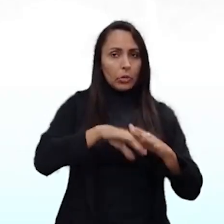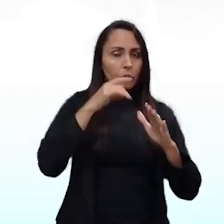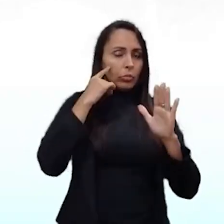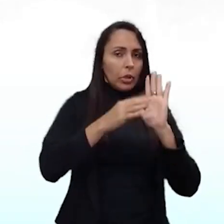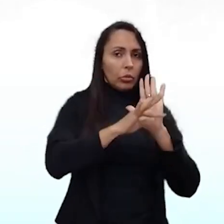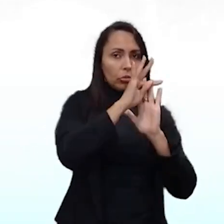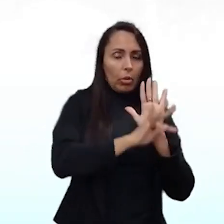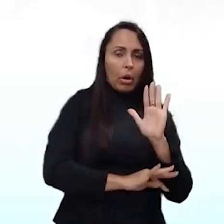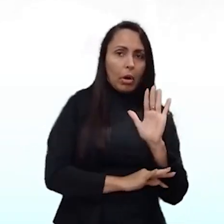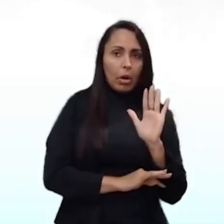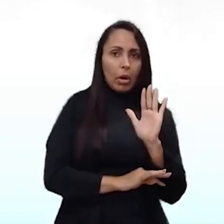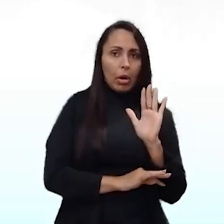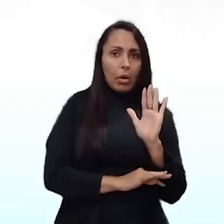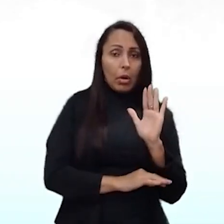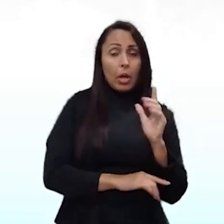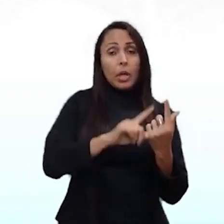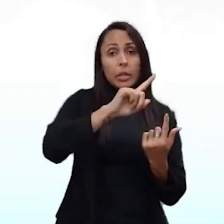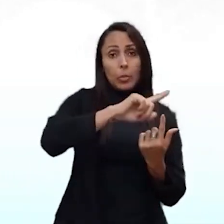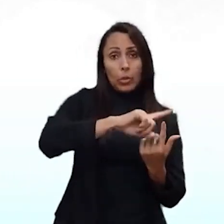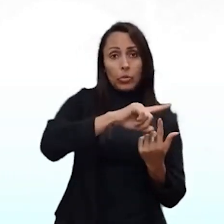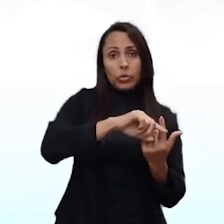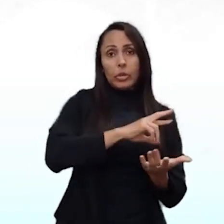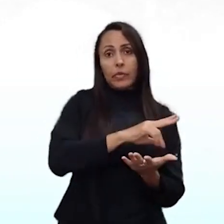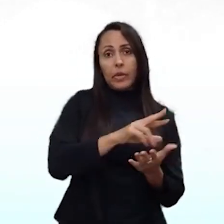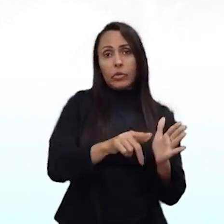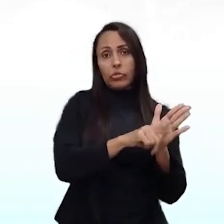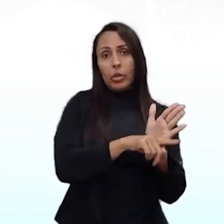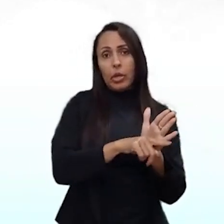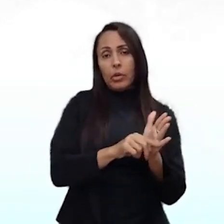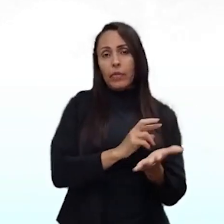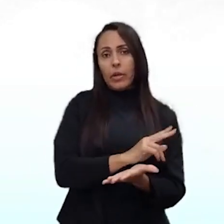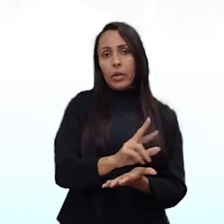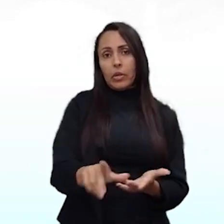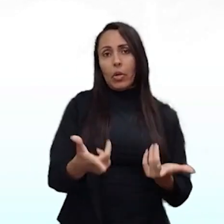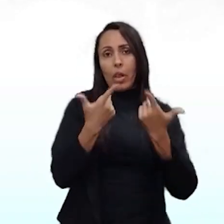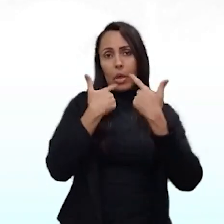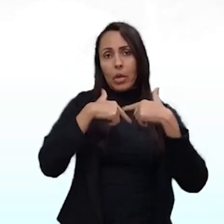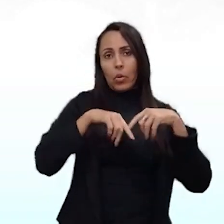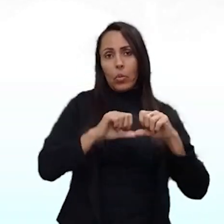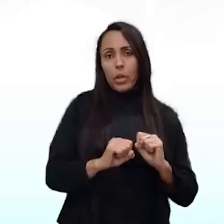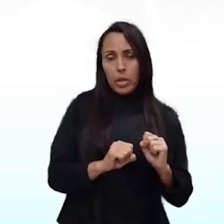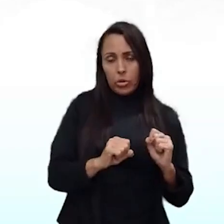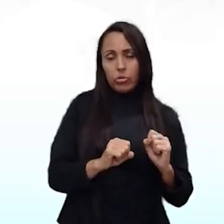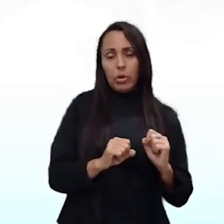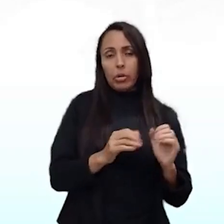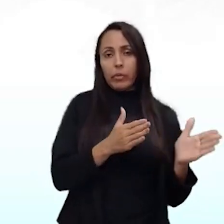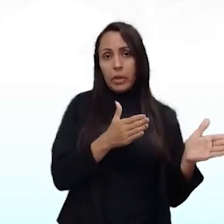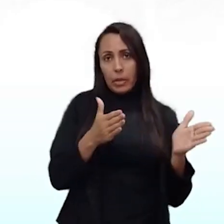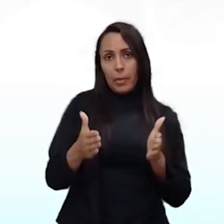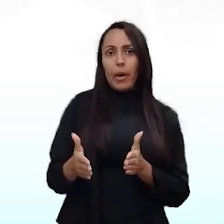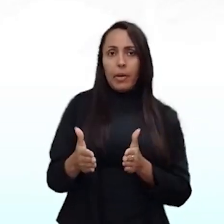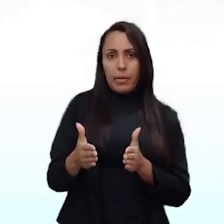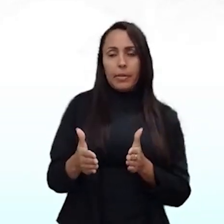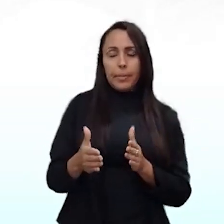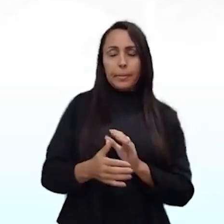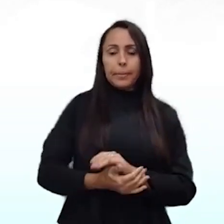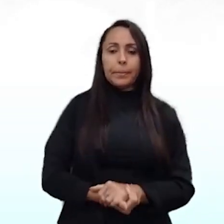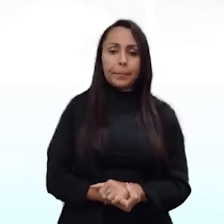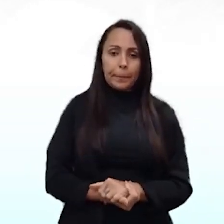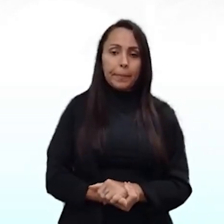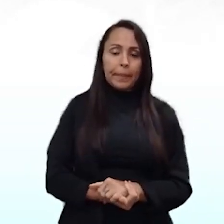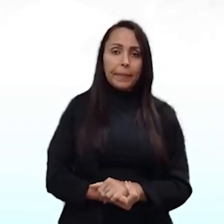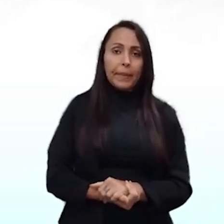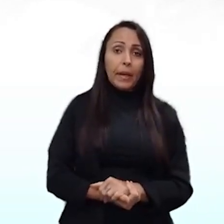textual, da questão lá da tipologia e dos diversos gêneros, variações linguísticas, figuras de linguagem, toda essa parte. E dentro da